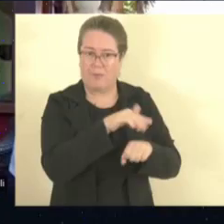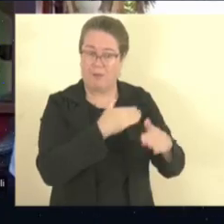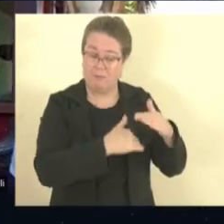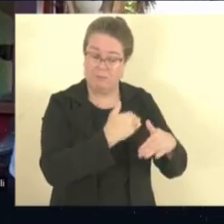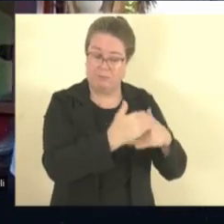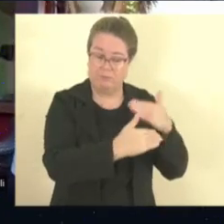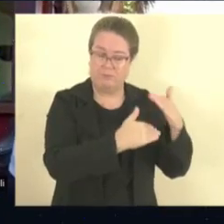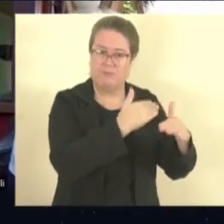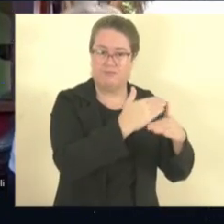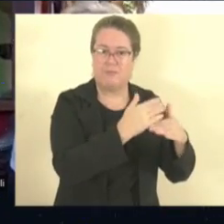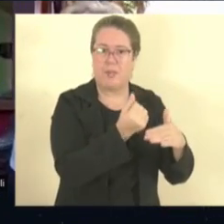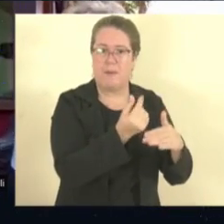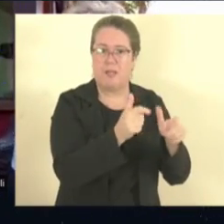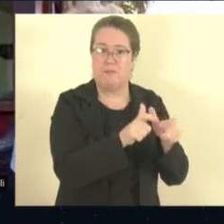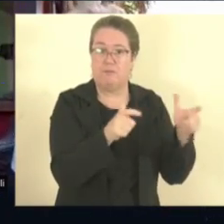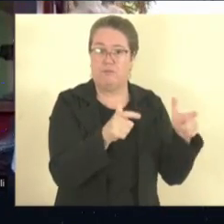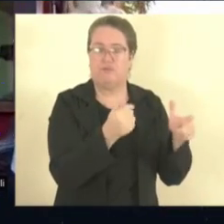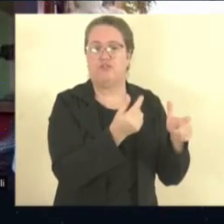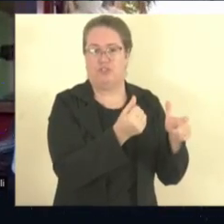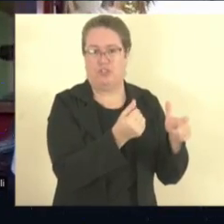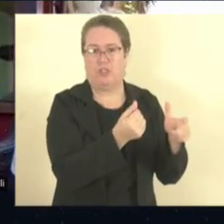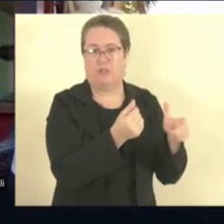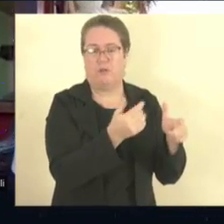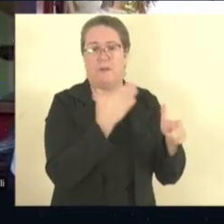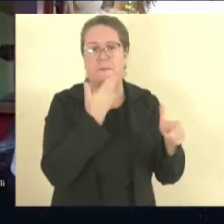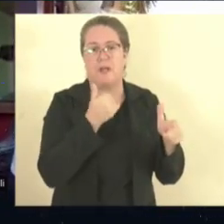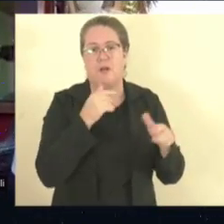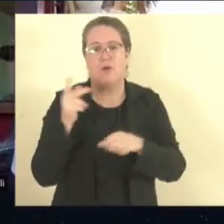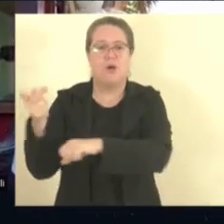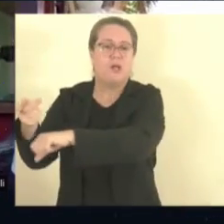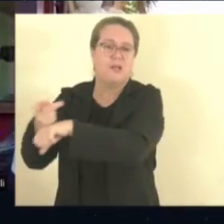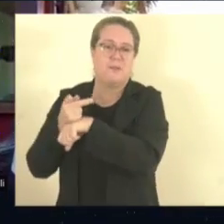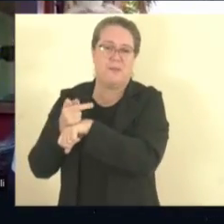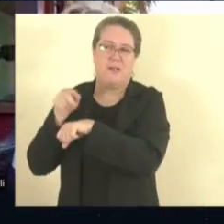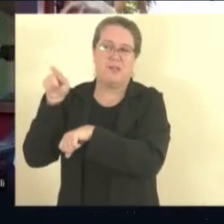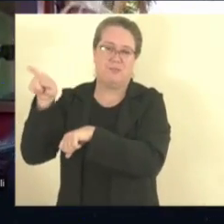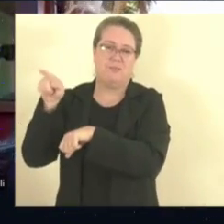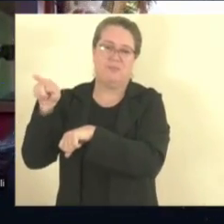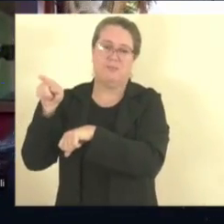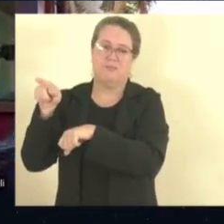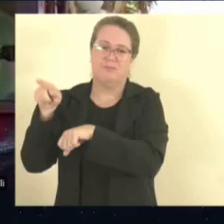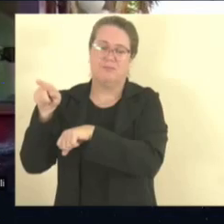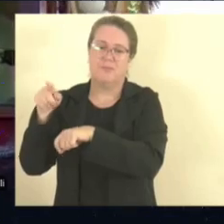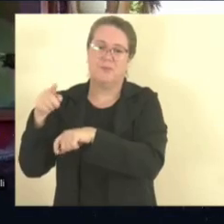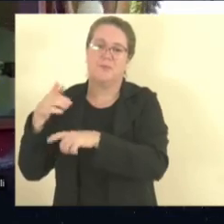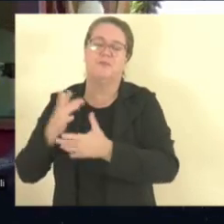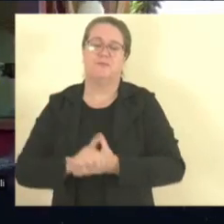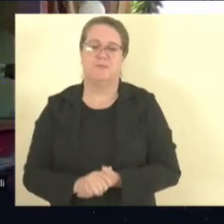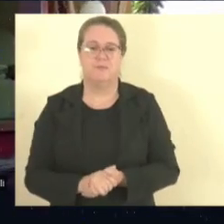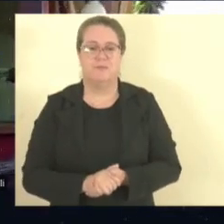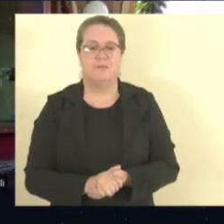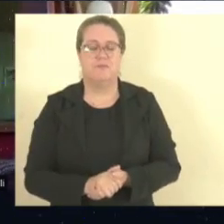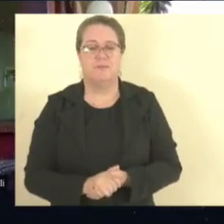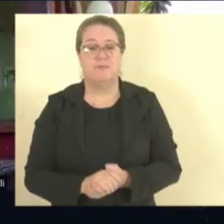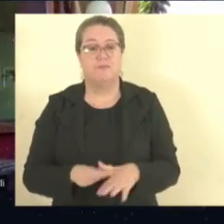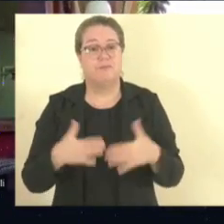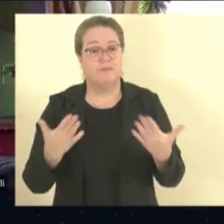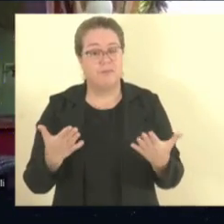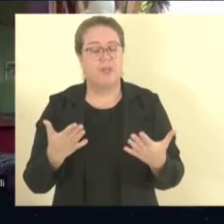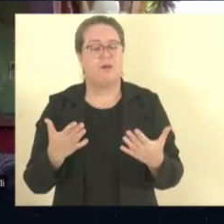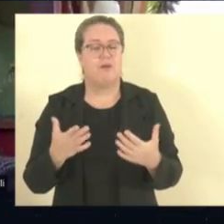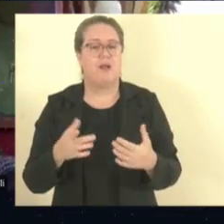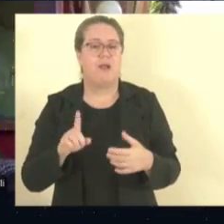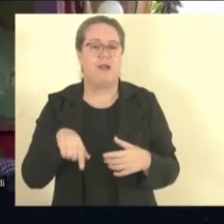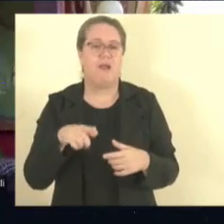que ele receberá mais da sua aplicação do que ele pagará de juros pelo empréstimo. Então, é uma condição financeira,